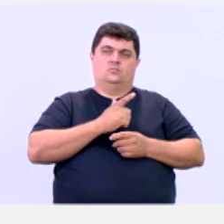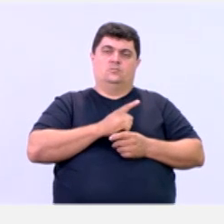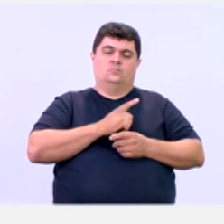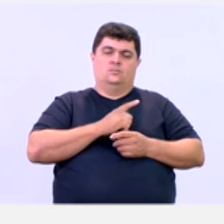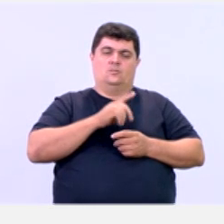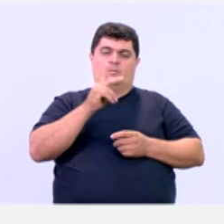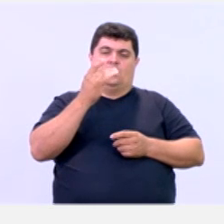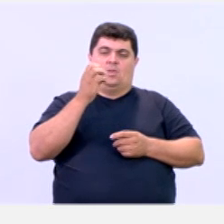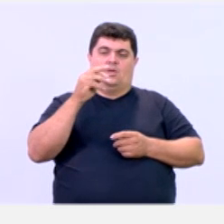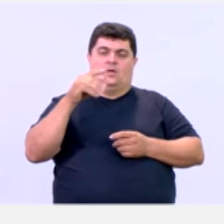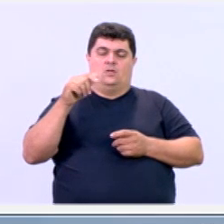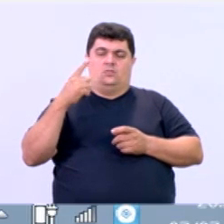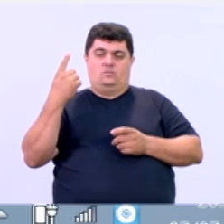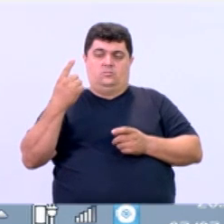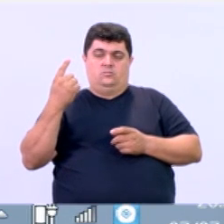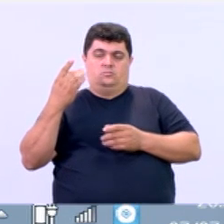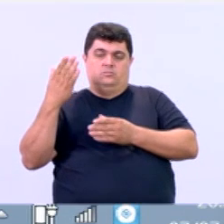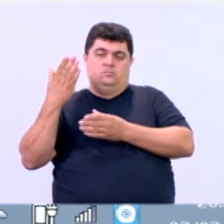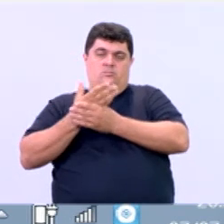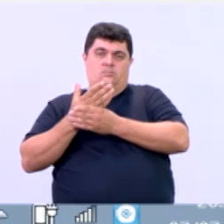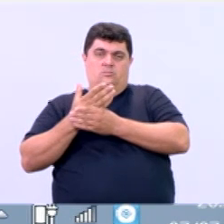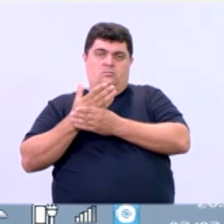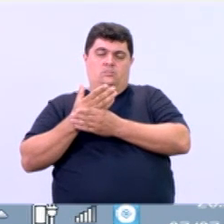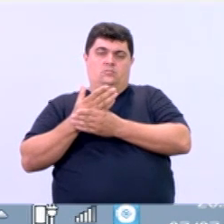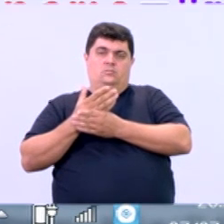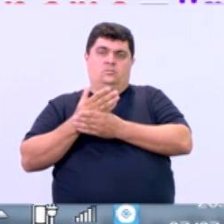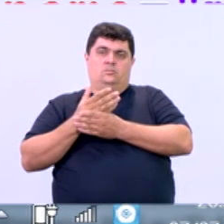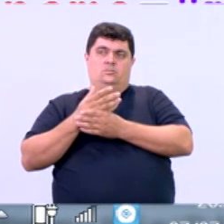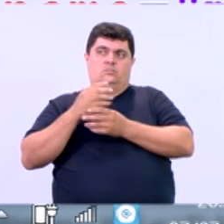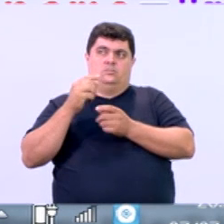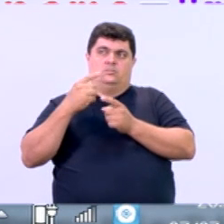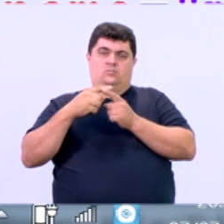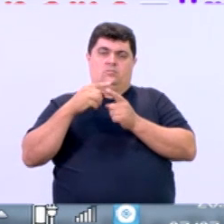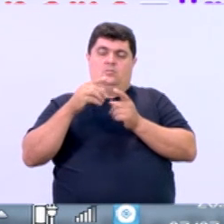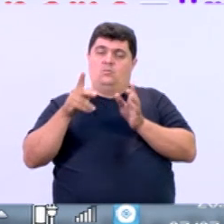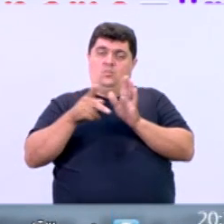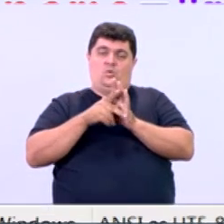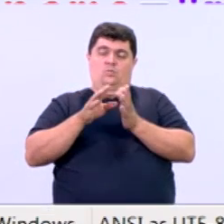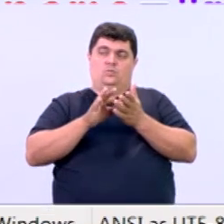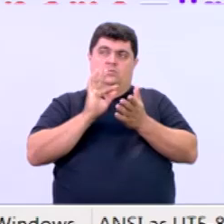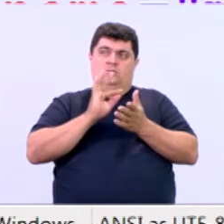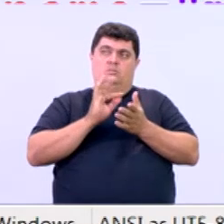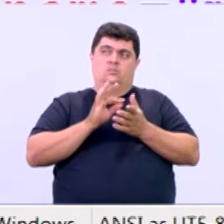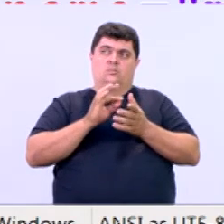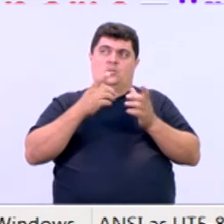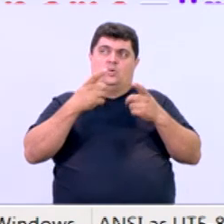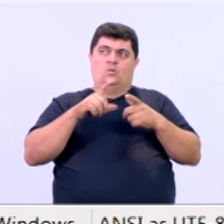numa página, tá? Por meio de JavaScript.